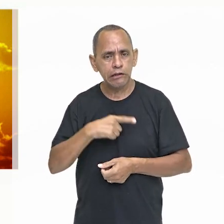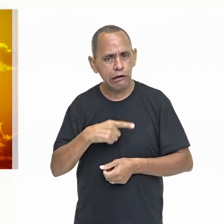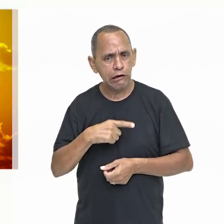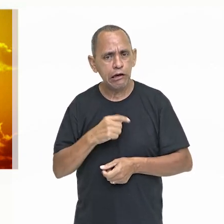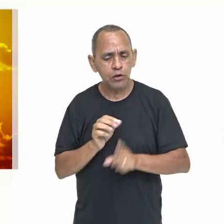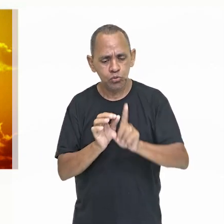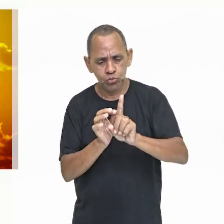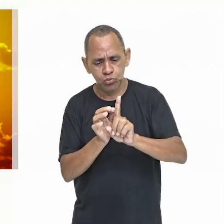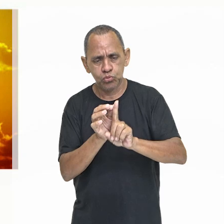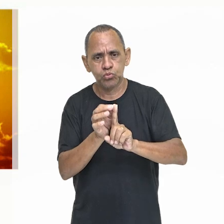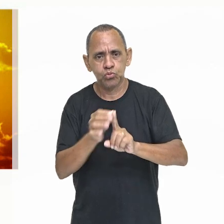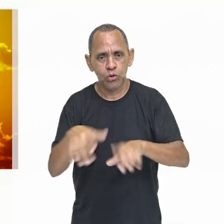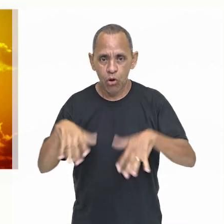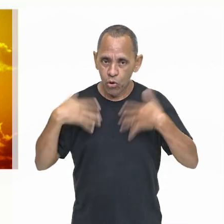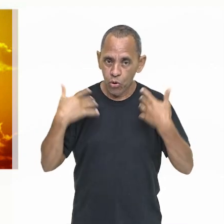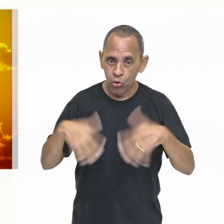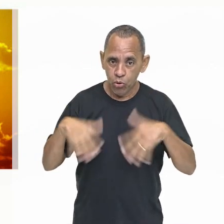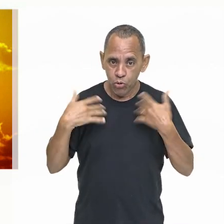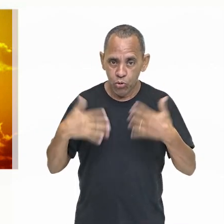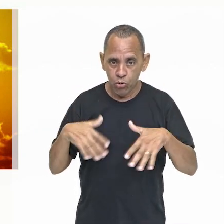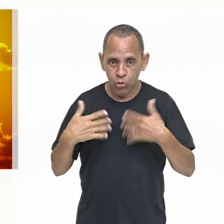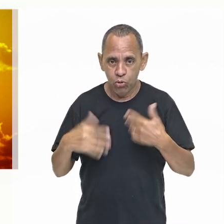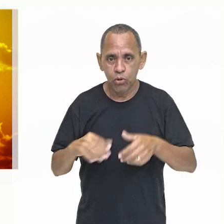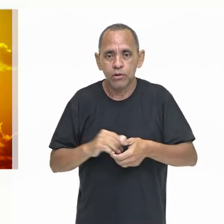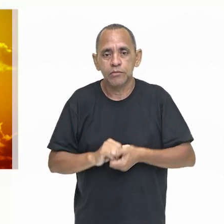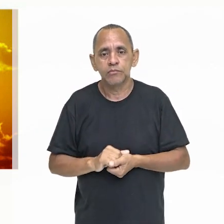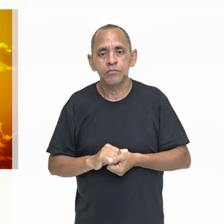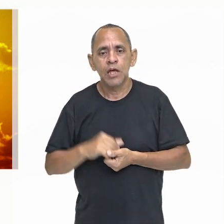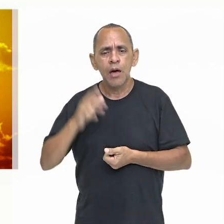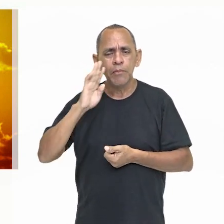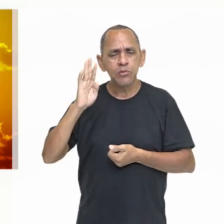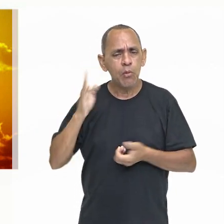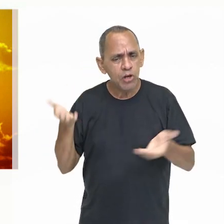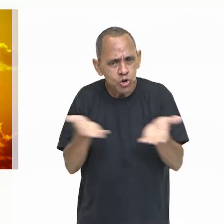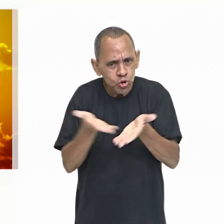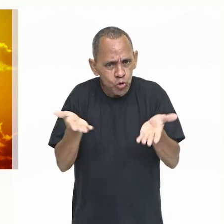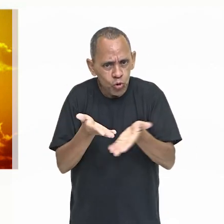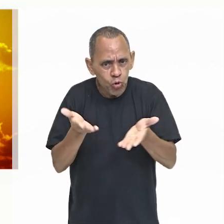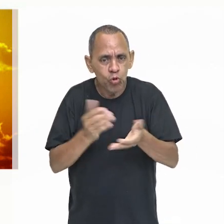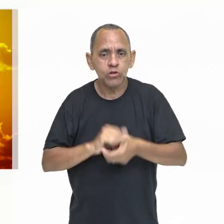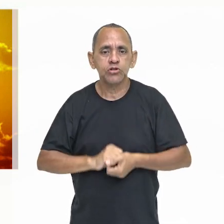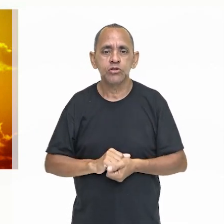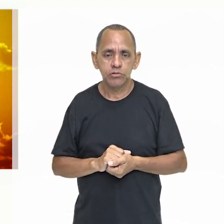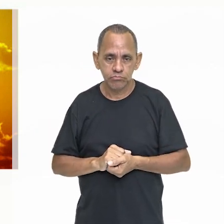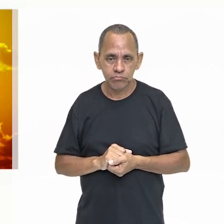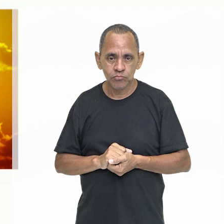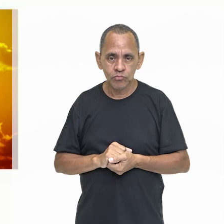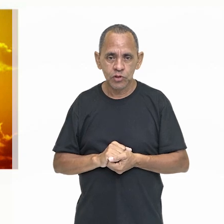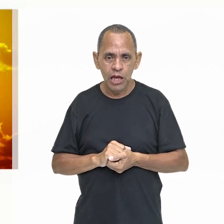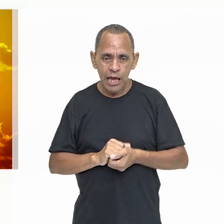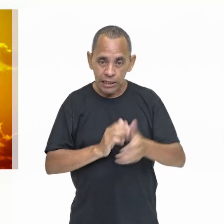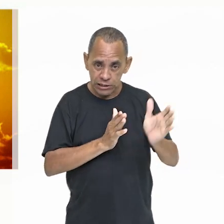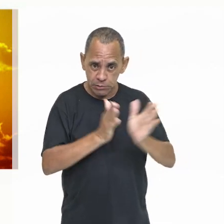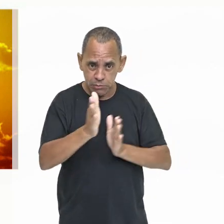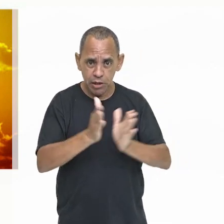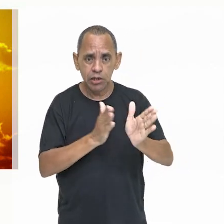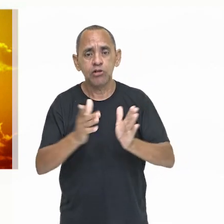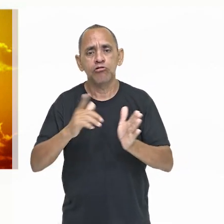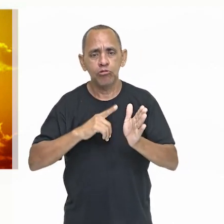muita temperatura. Principalmente no nosso mundo atual, estamos passando